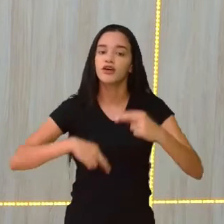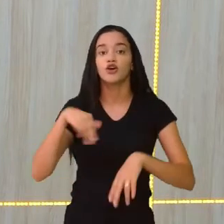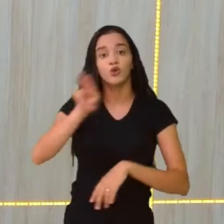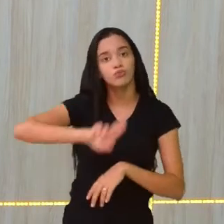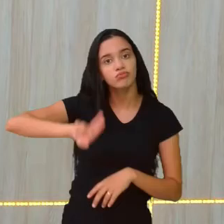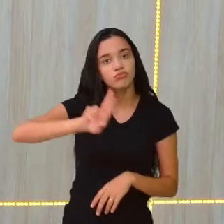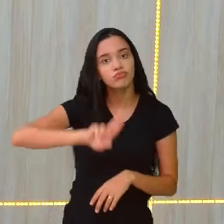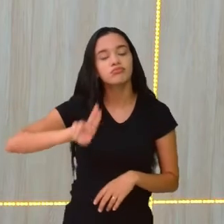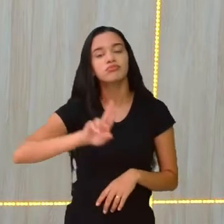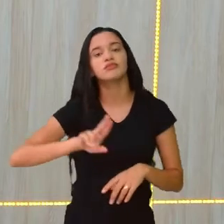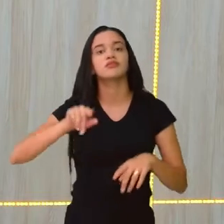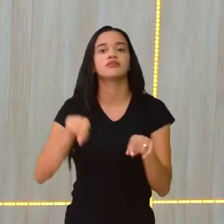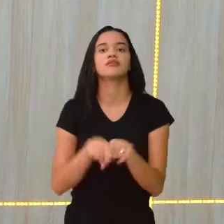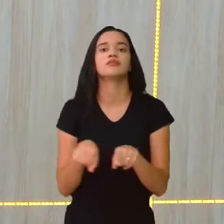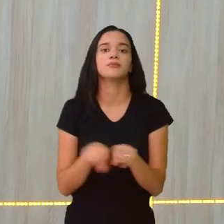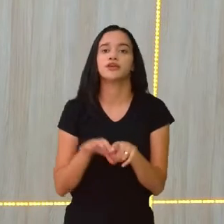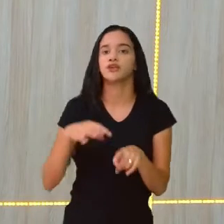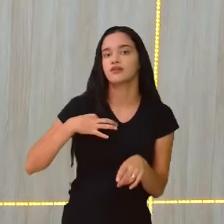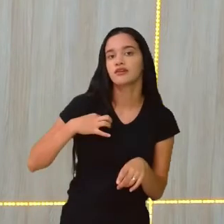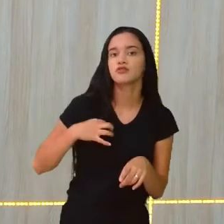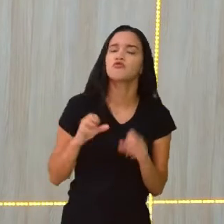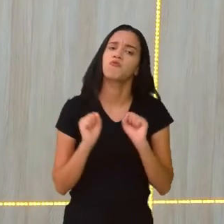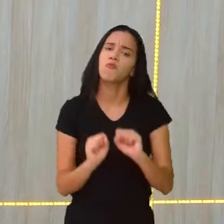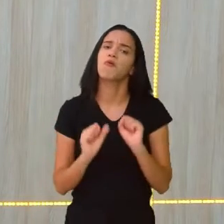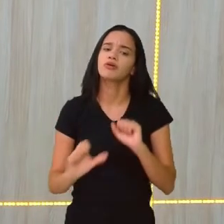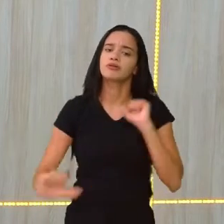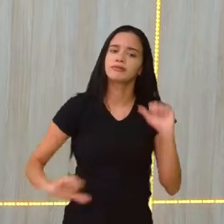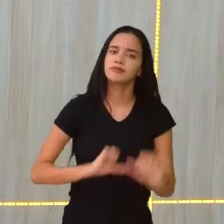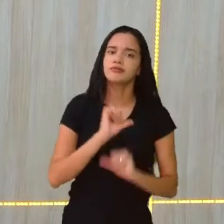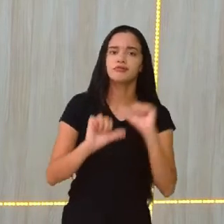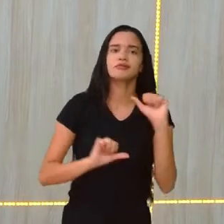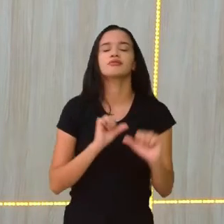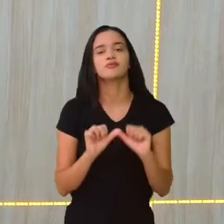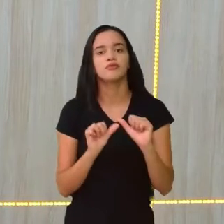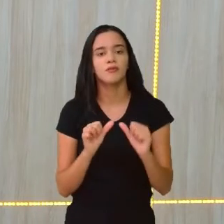reutilizando restos de tecidos que possam ser transformados em